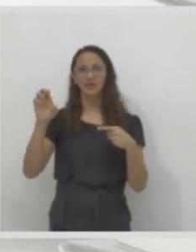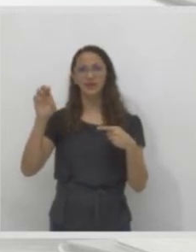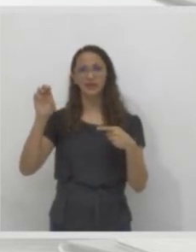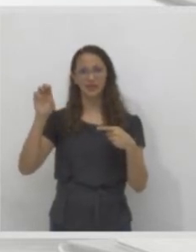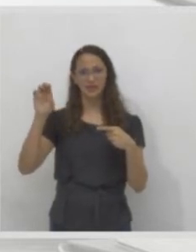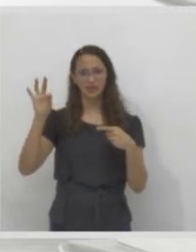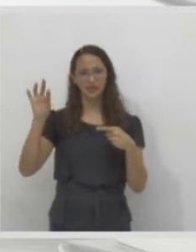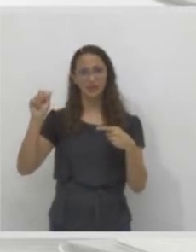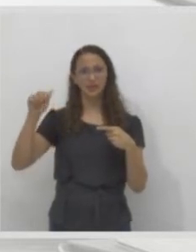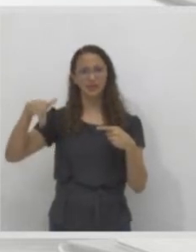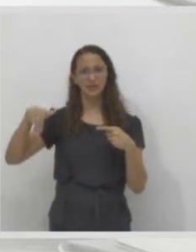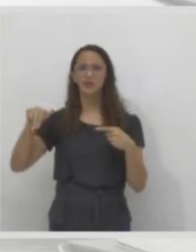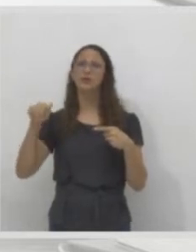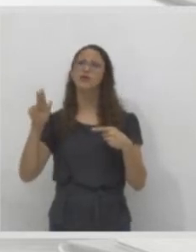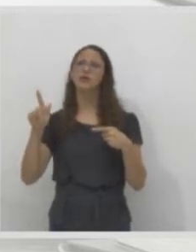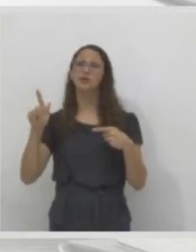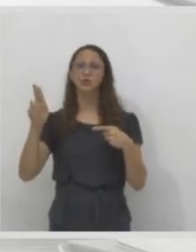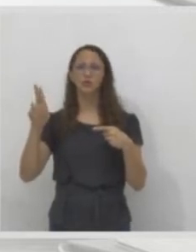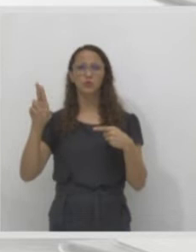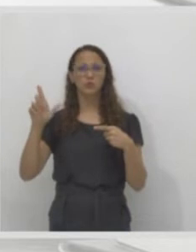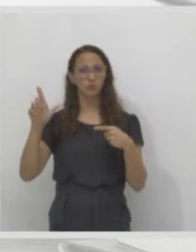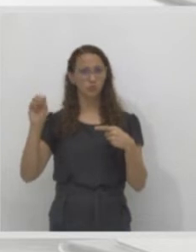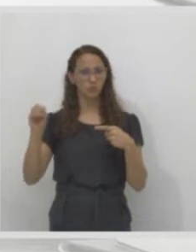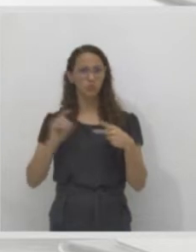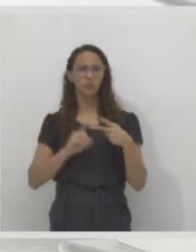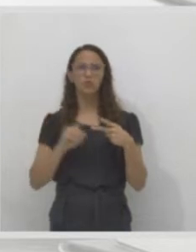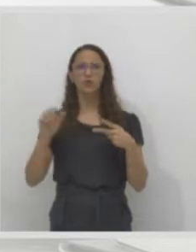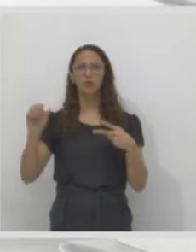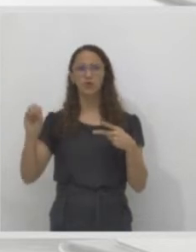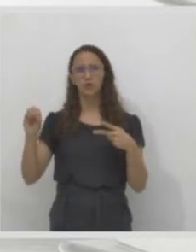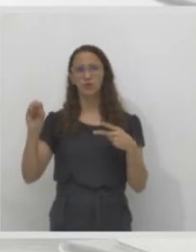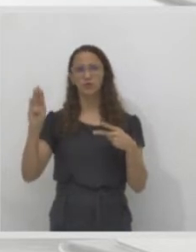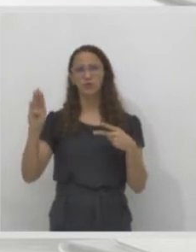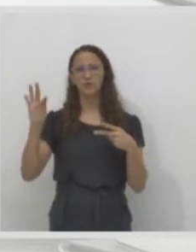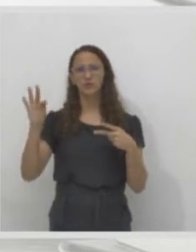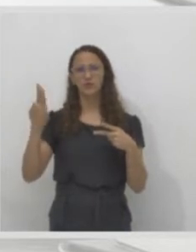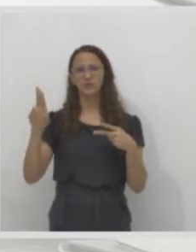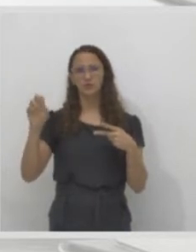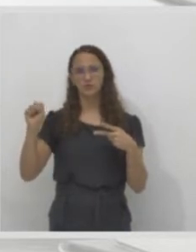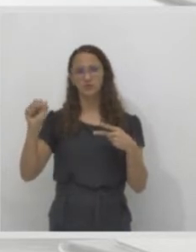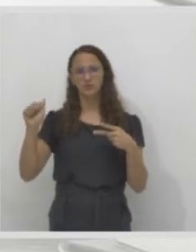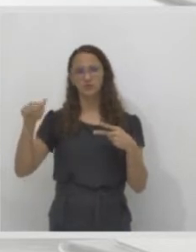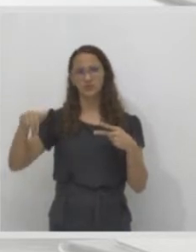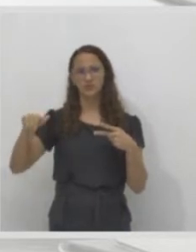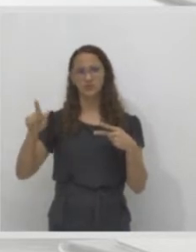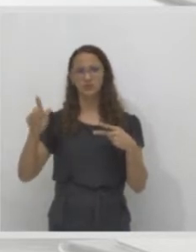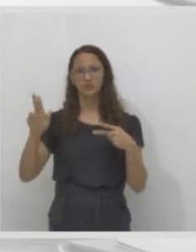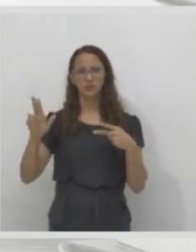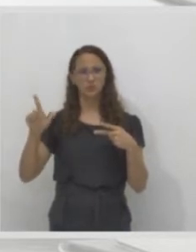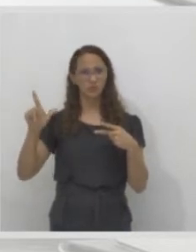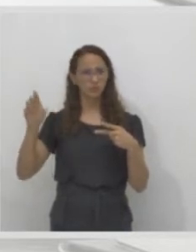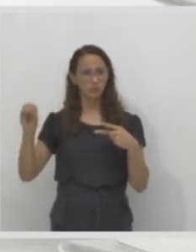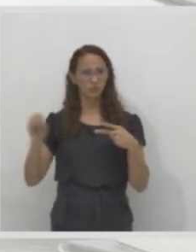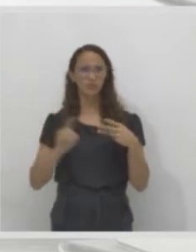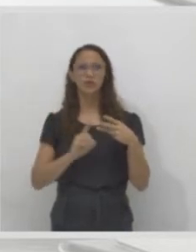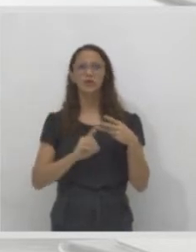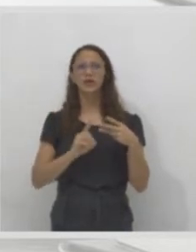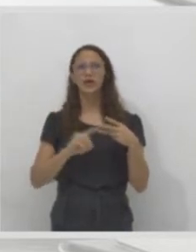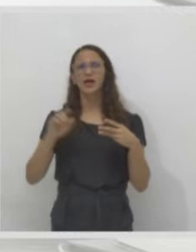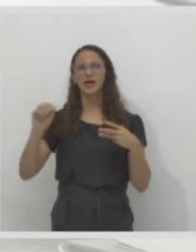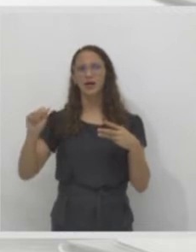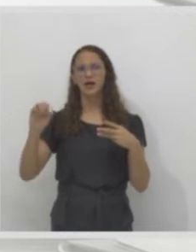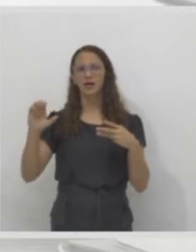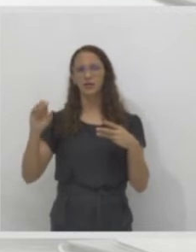e acutângulo. Parecem nomes difíceis, né? Mas não são, não. Retângulo tem a ver com ângulo